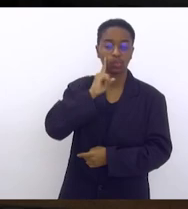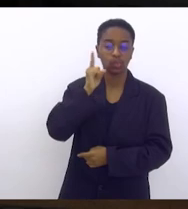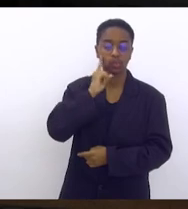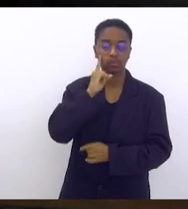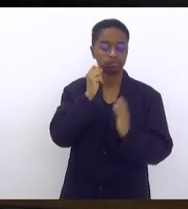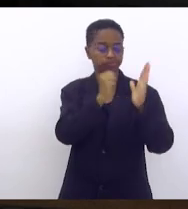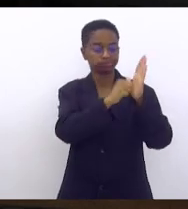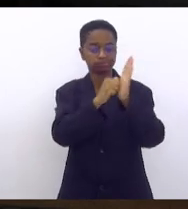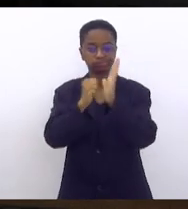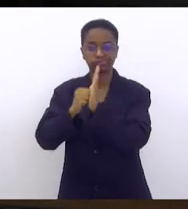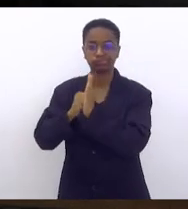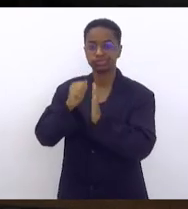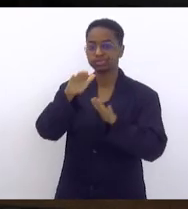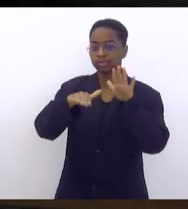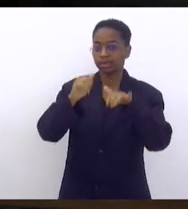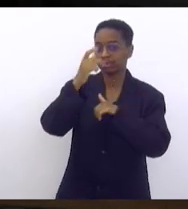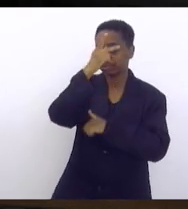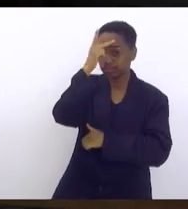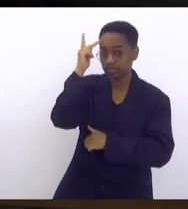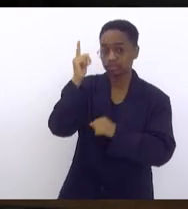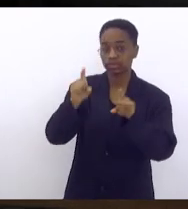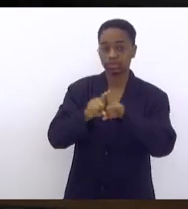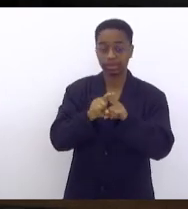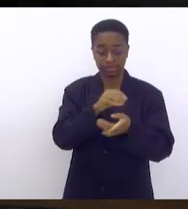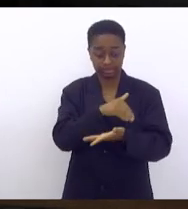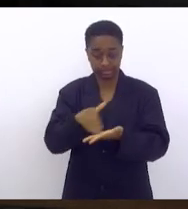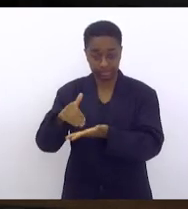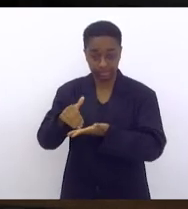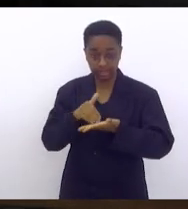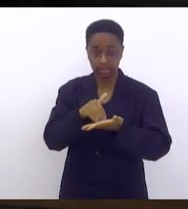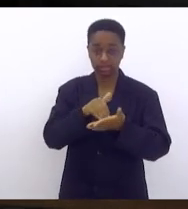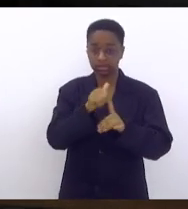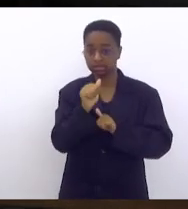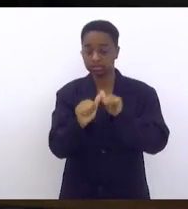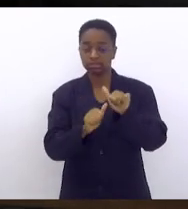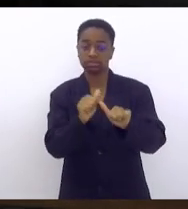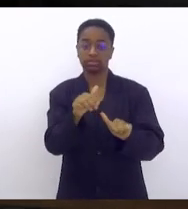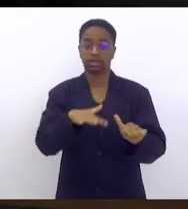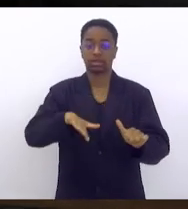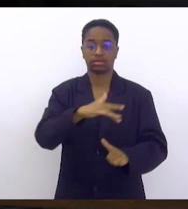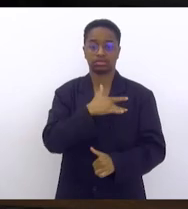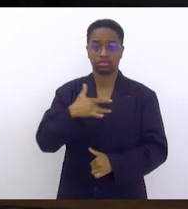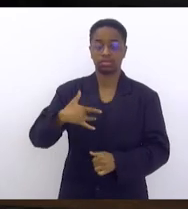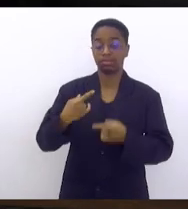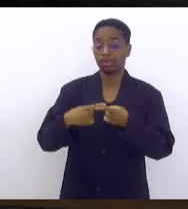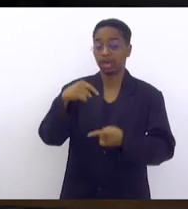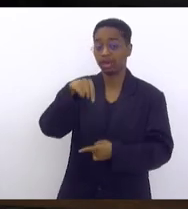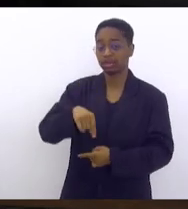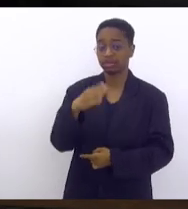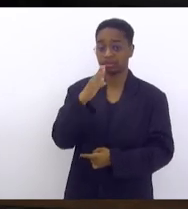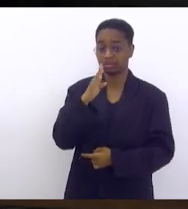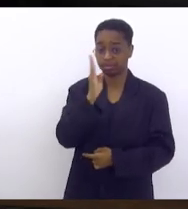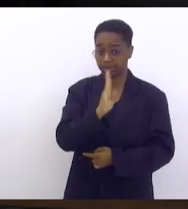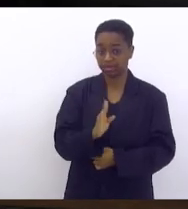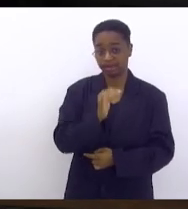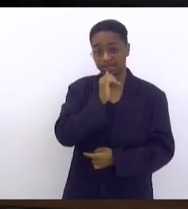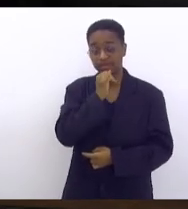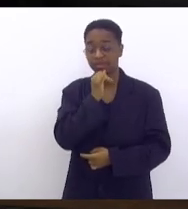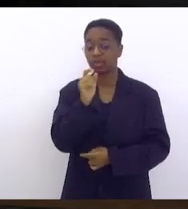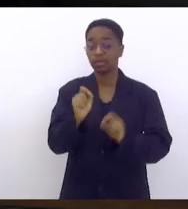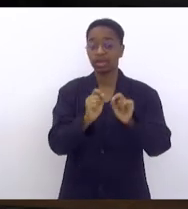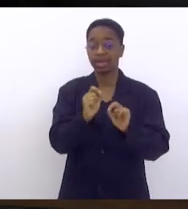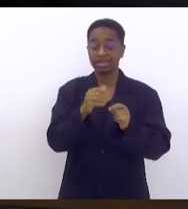pessoas, transformando as secretarias que a gente chama de saúde, porque, infelizmente, no Brasil, a gente ainda devia chamar Secretaria da